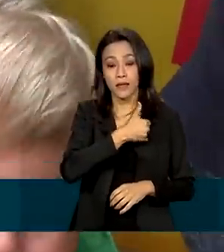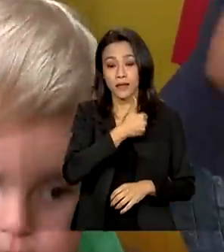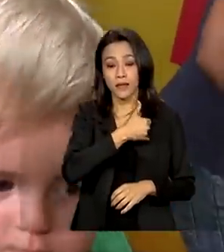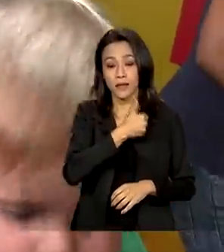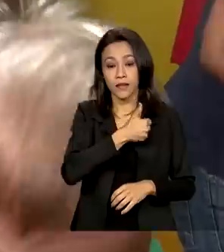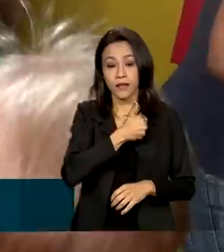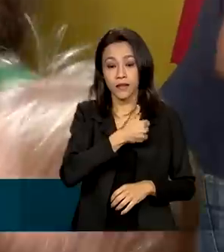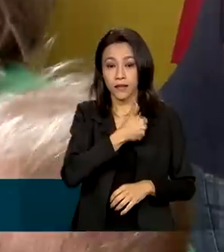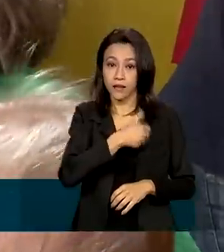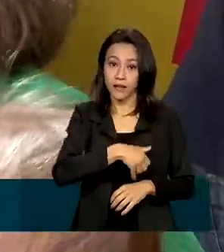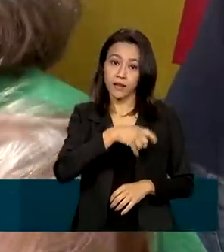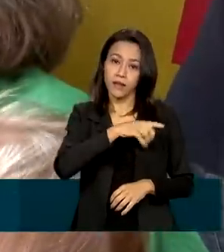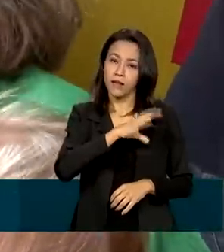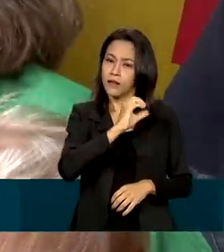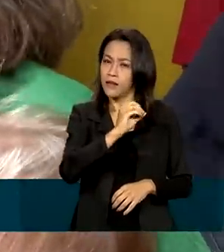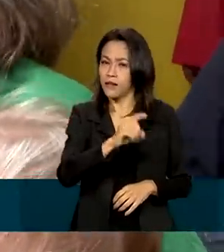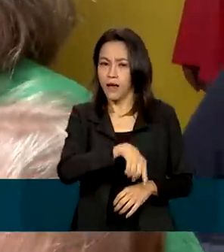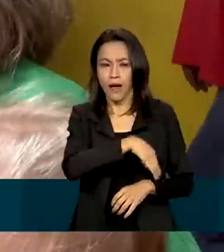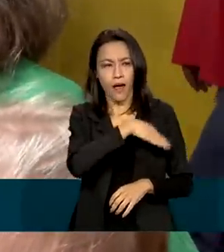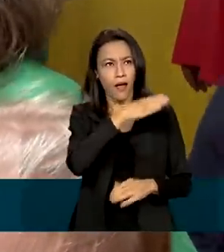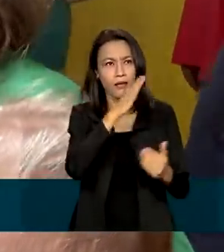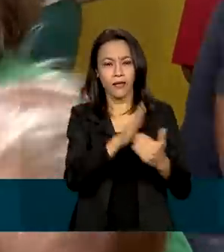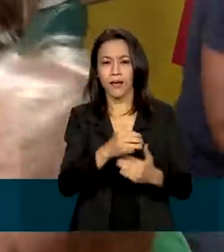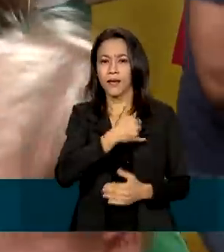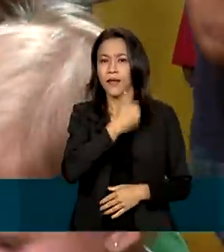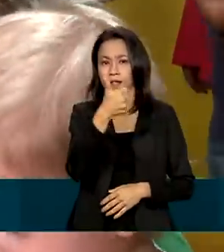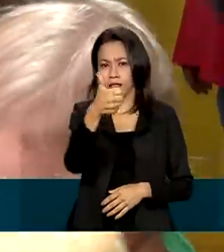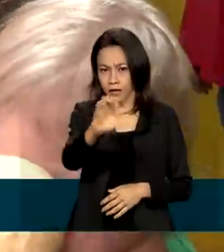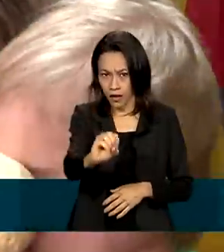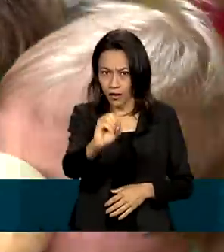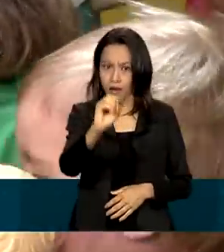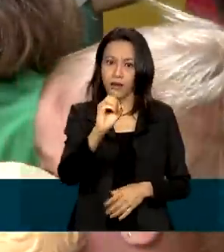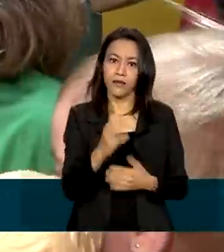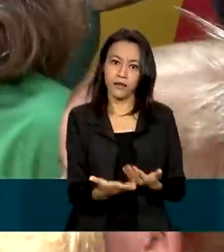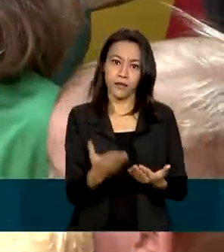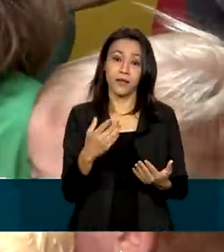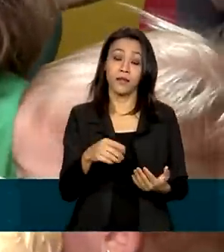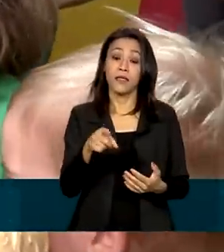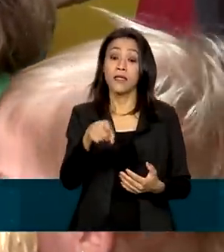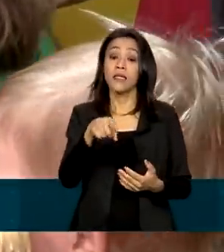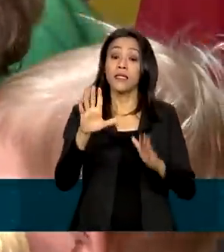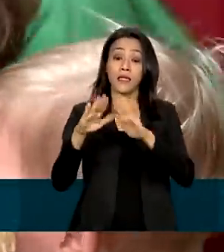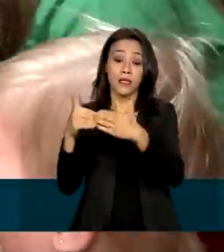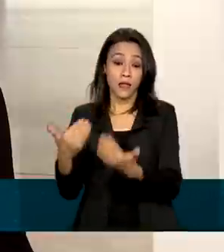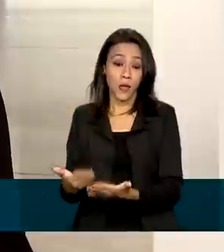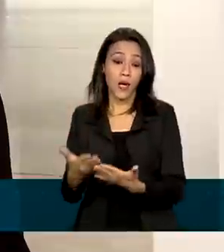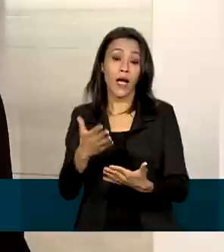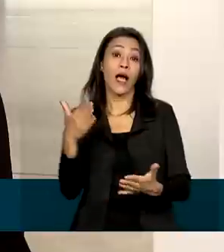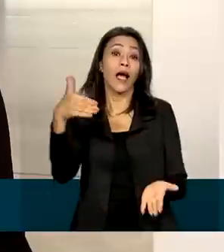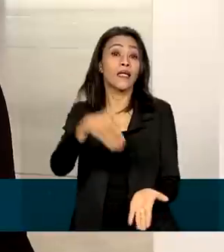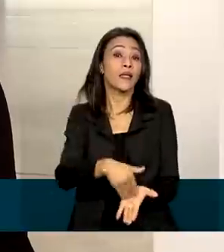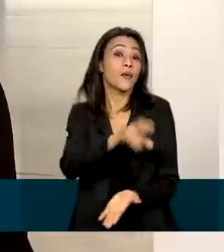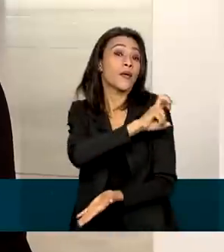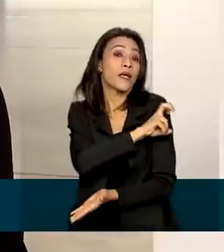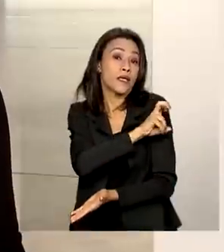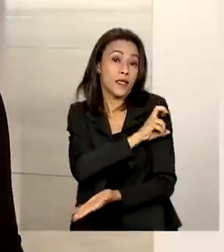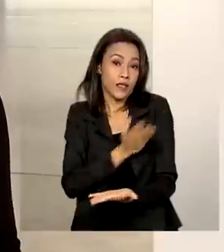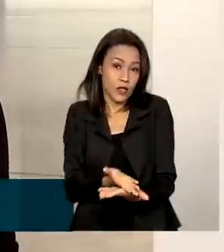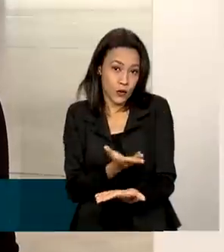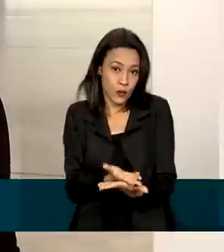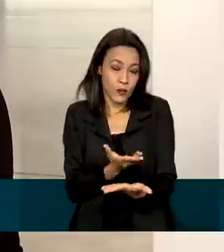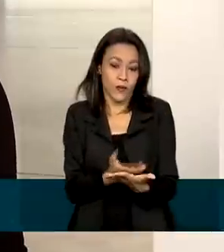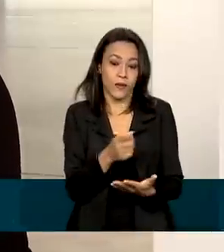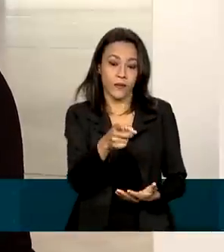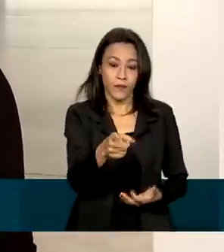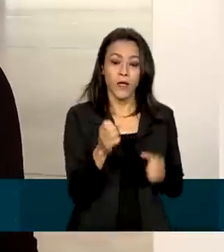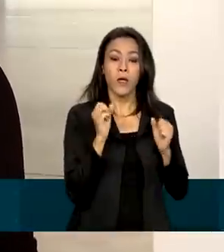de 0 anos, creche, abrigo, até 10 anos de idade da sociedade em geral e das escolas até o 5º ano. O envio das cartinhas pode ser